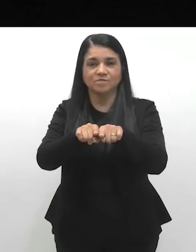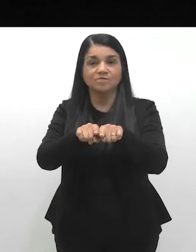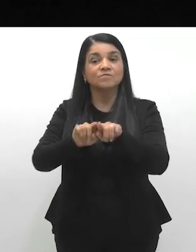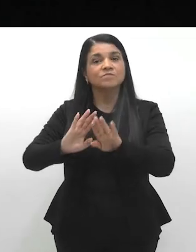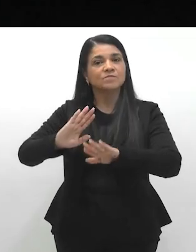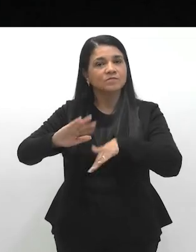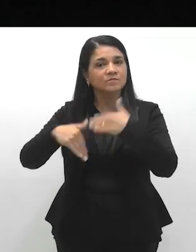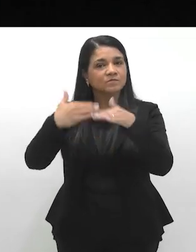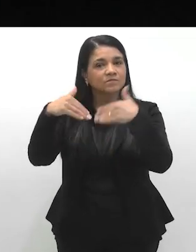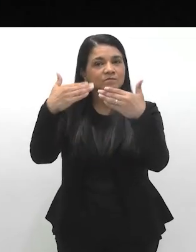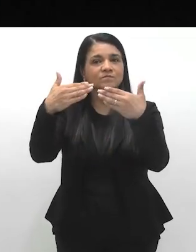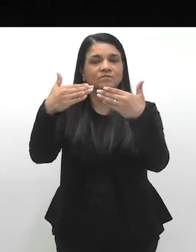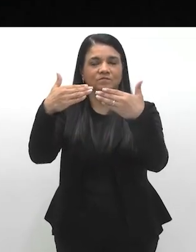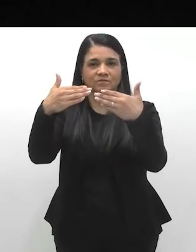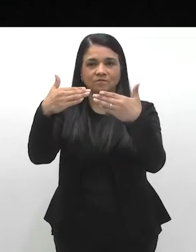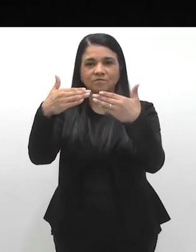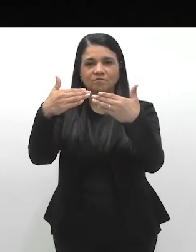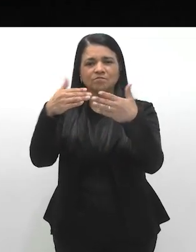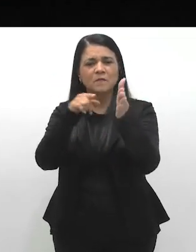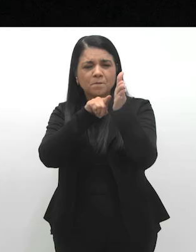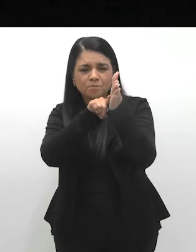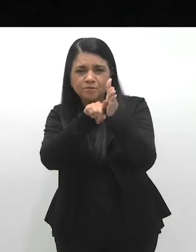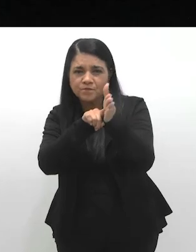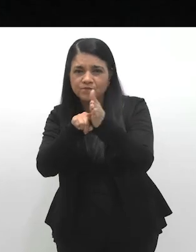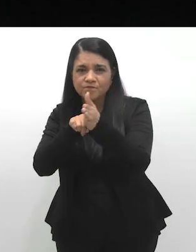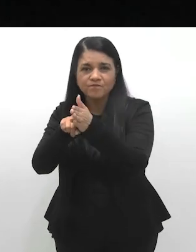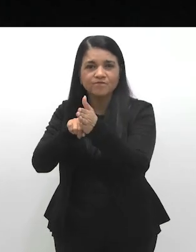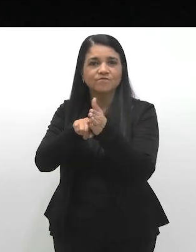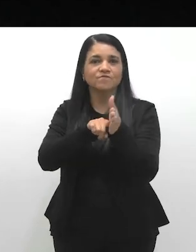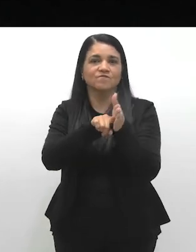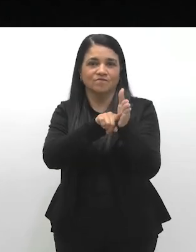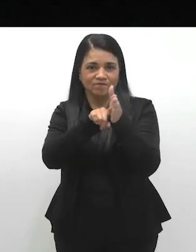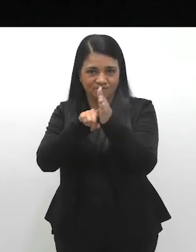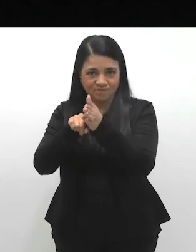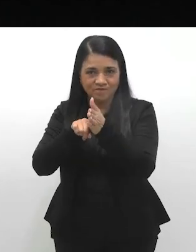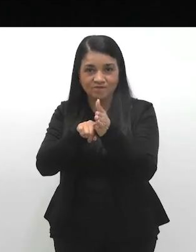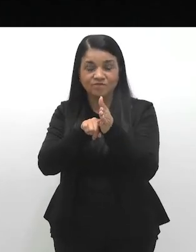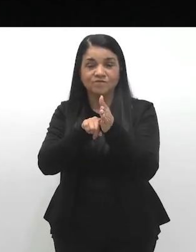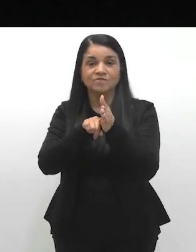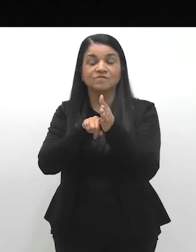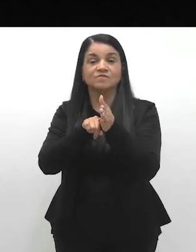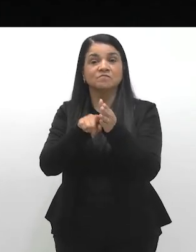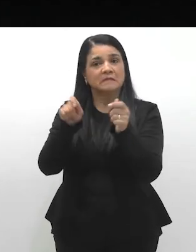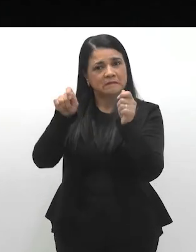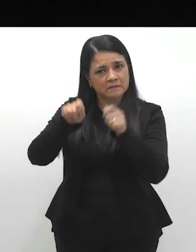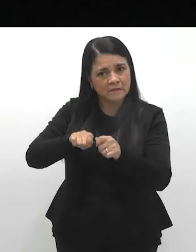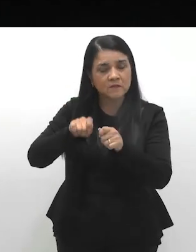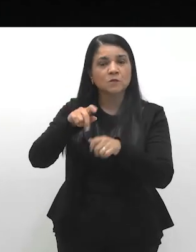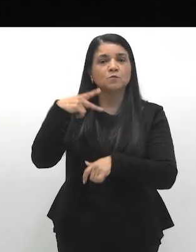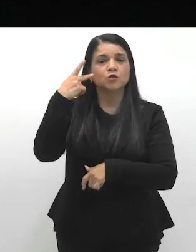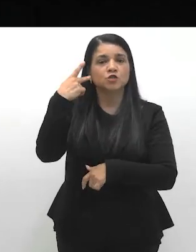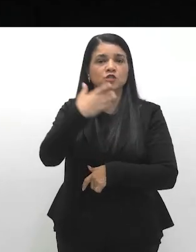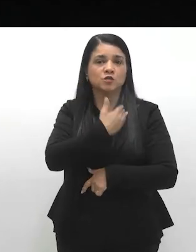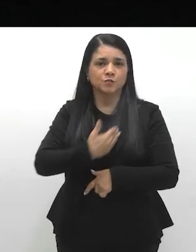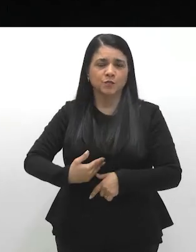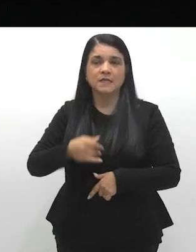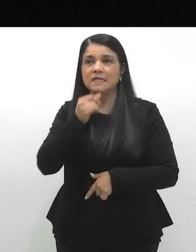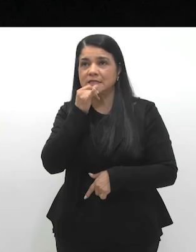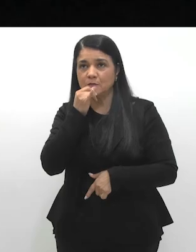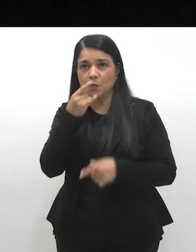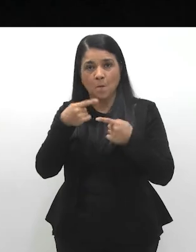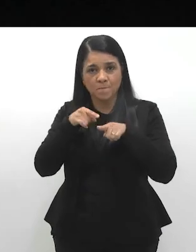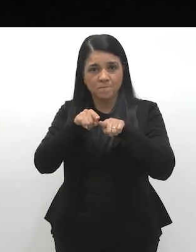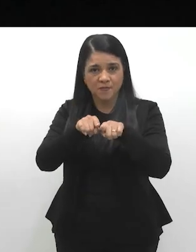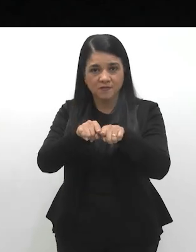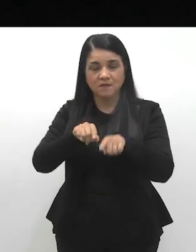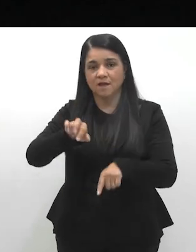parcerias que desenvolvem pesquisas que geram políticas públicas. Por exemplo, nós temos